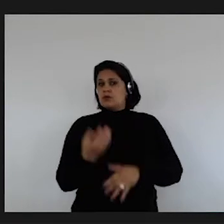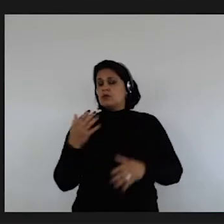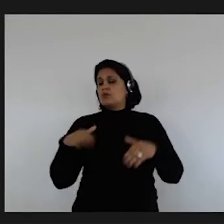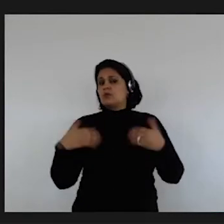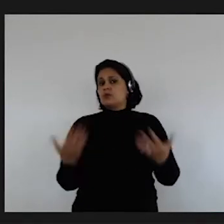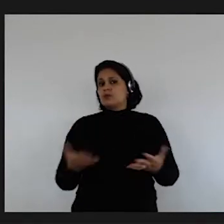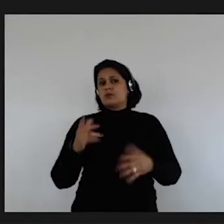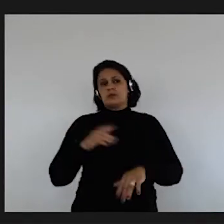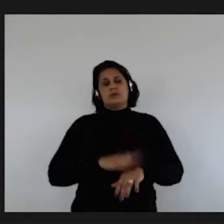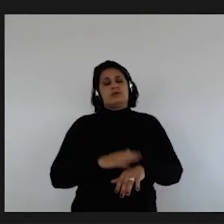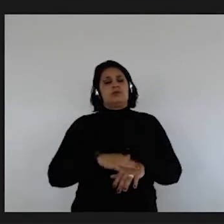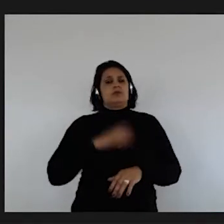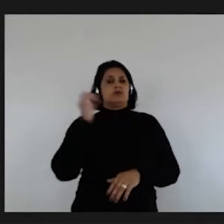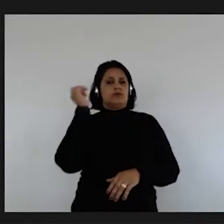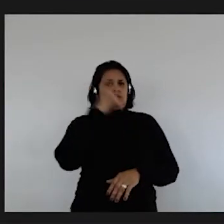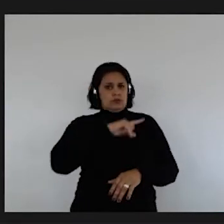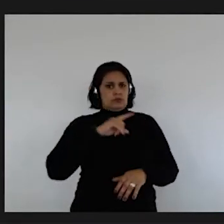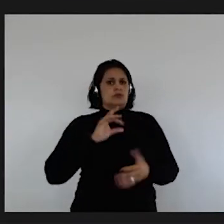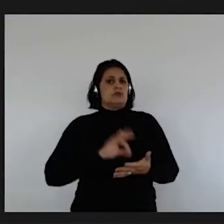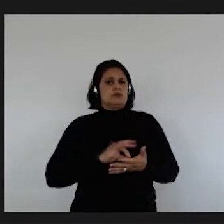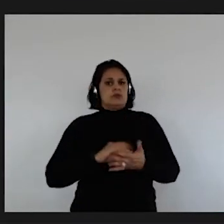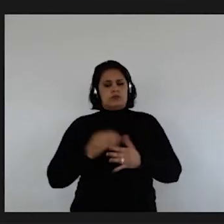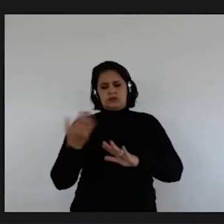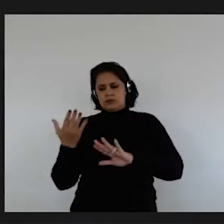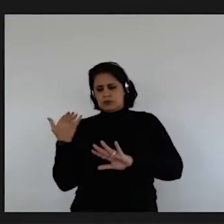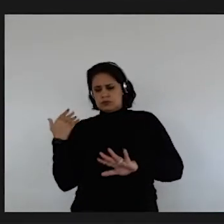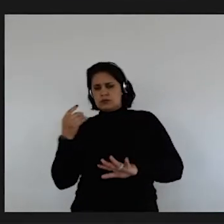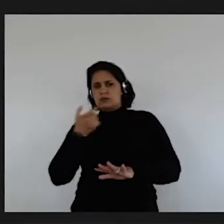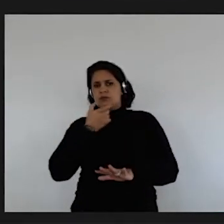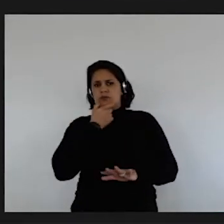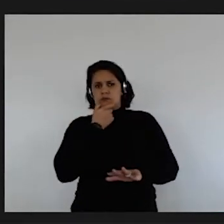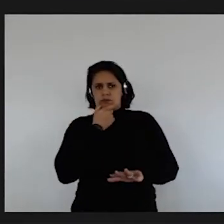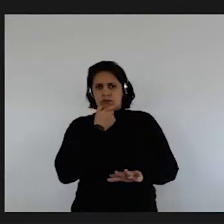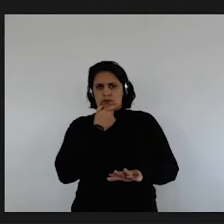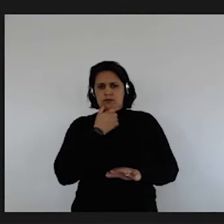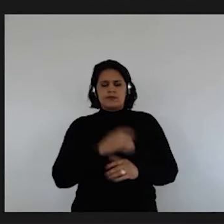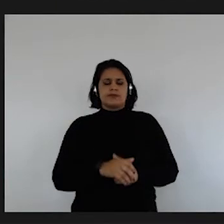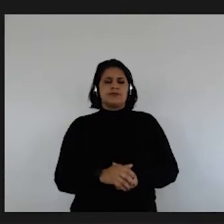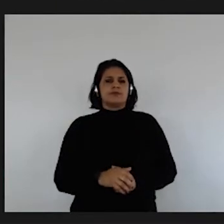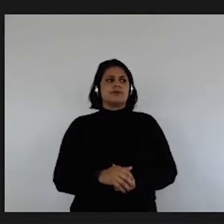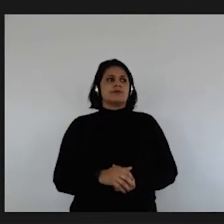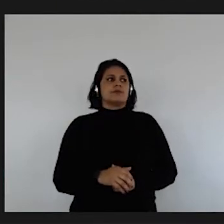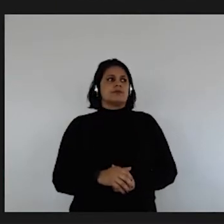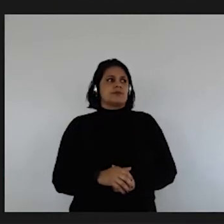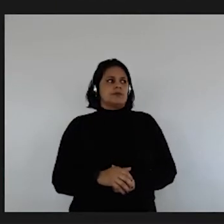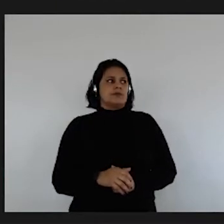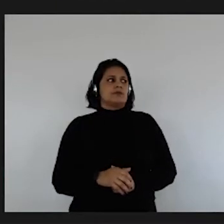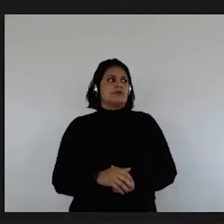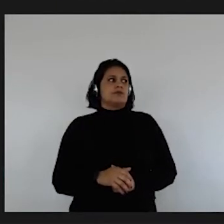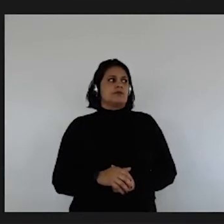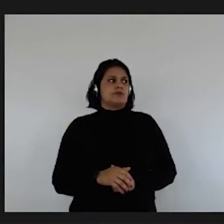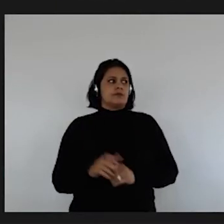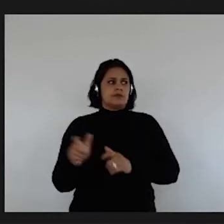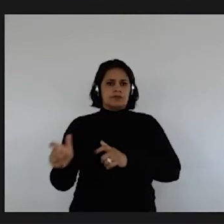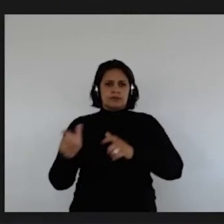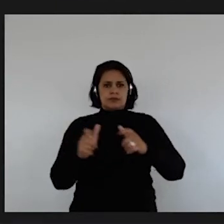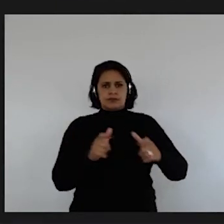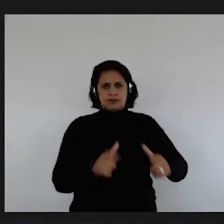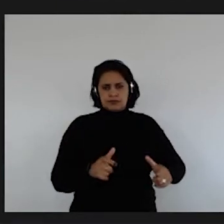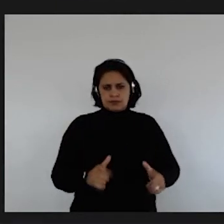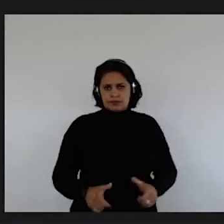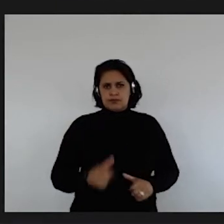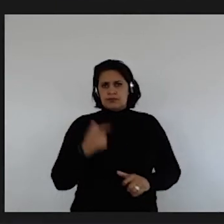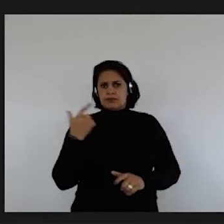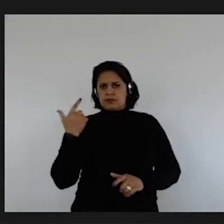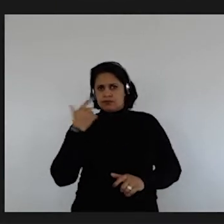grandes dificuldades e poucos recursos, lá na nossa Inglaterra, há anos atrás. Os setores de crédito das cooperativas devem, como